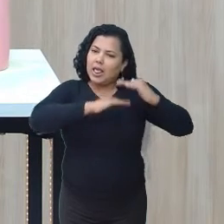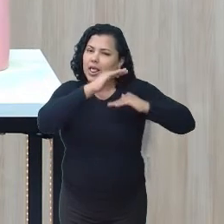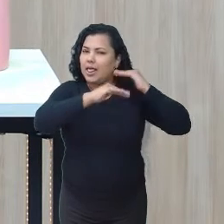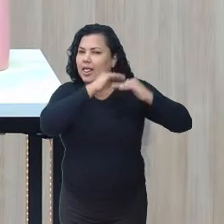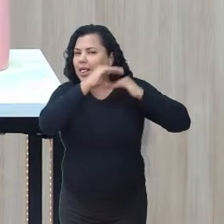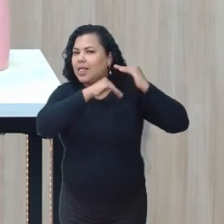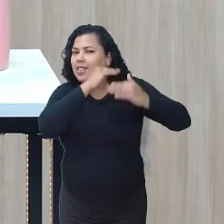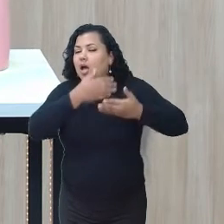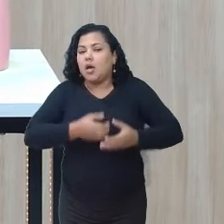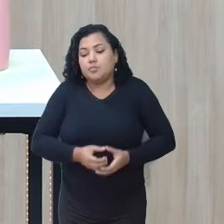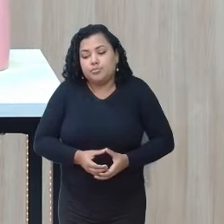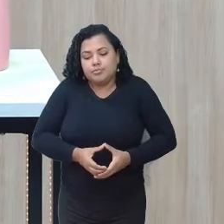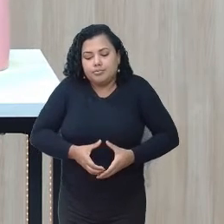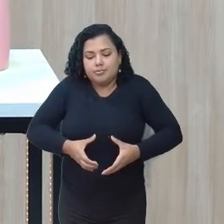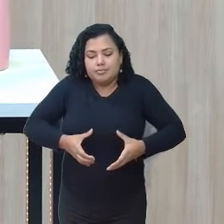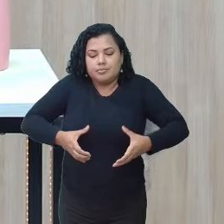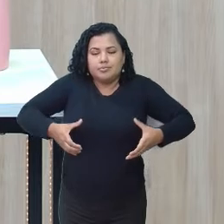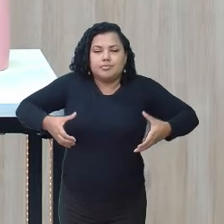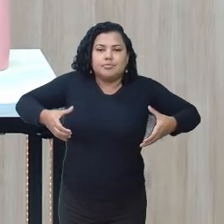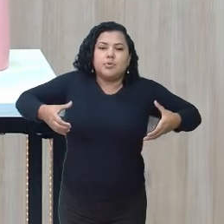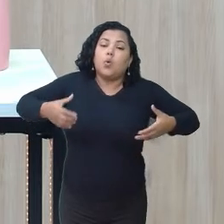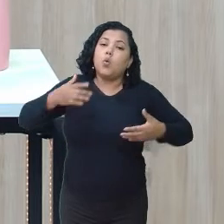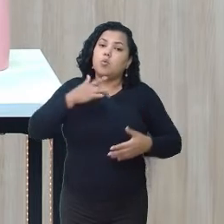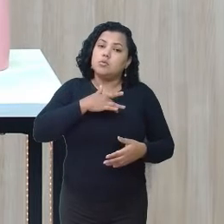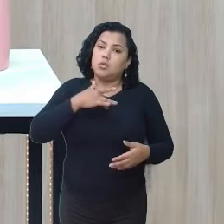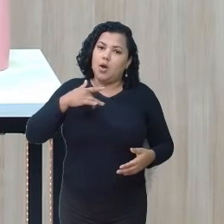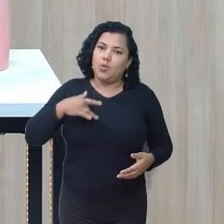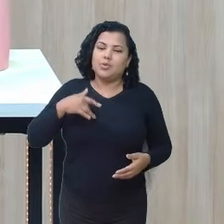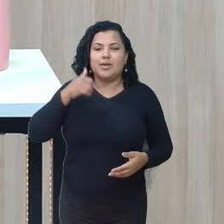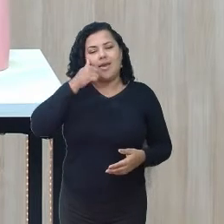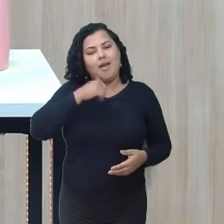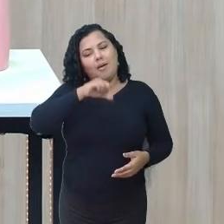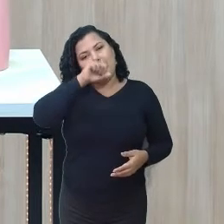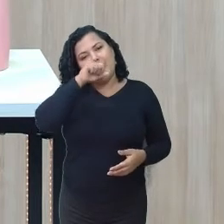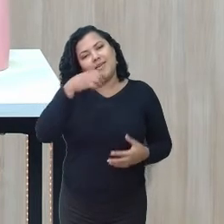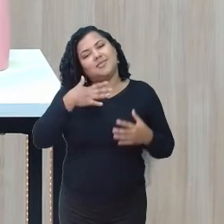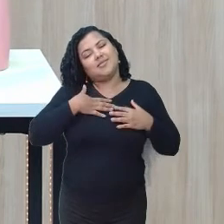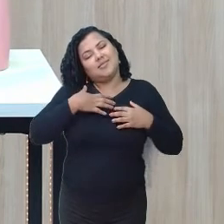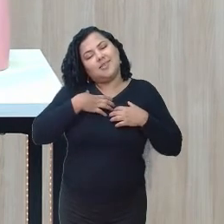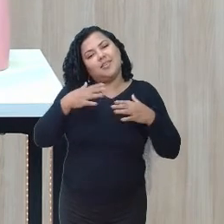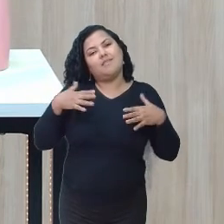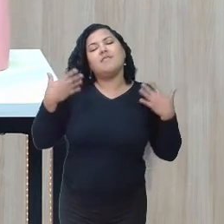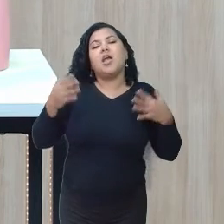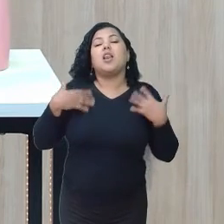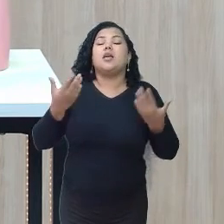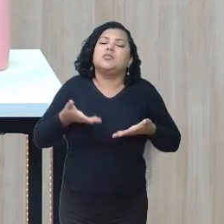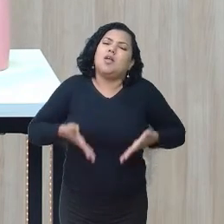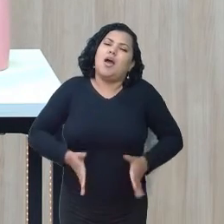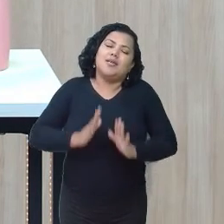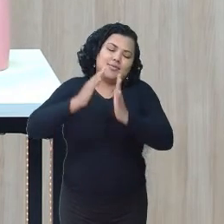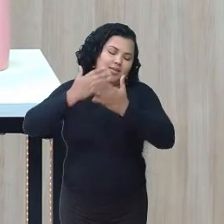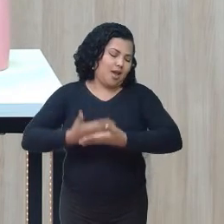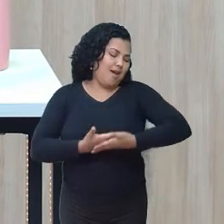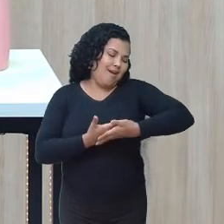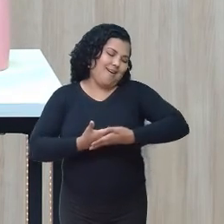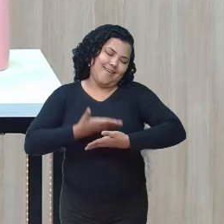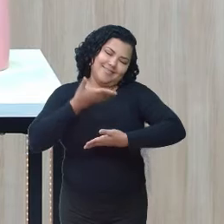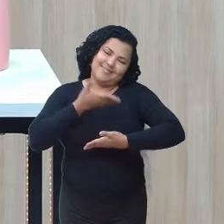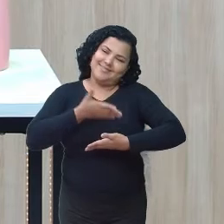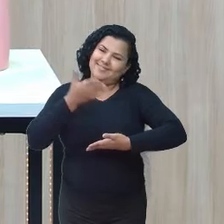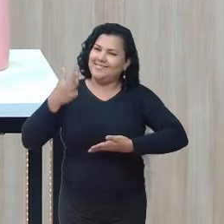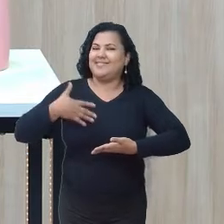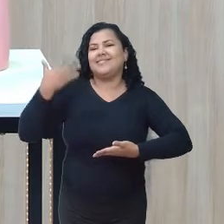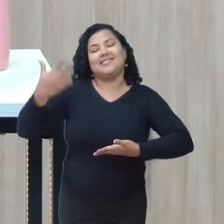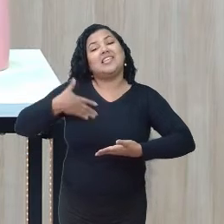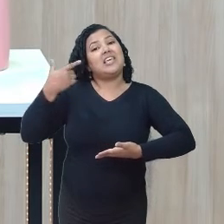muita saúde, para que a mãe fique feliz em ter o seu bebê nos braços após o nascimento,